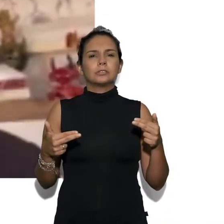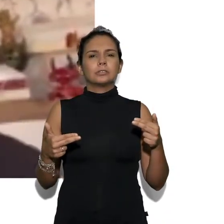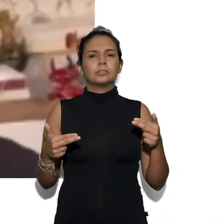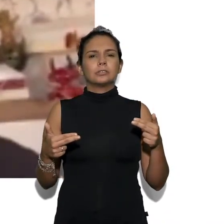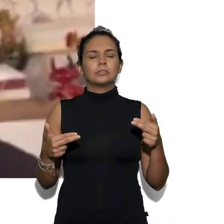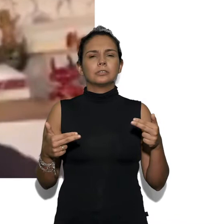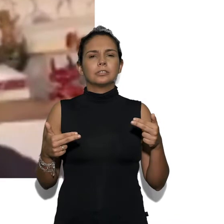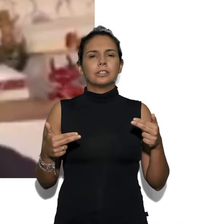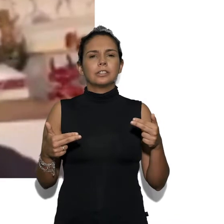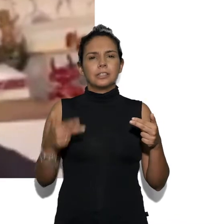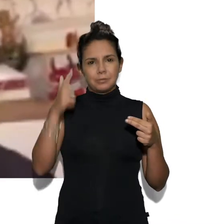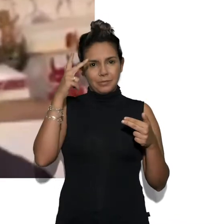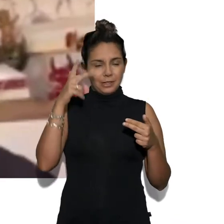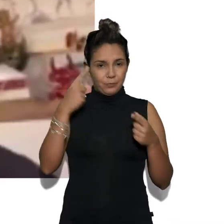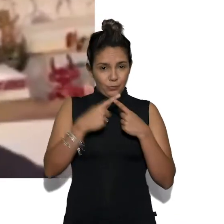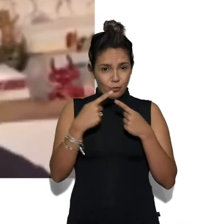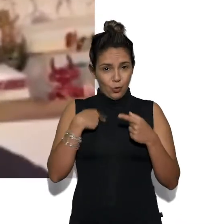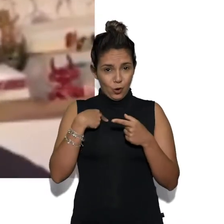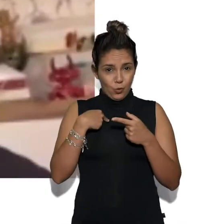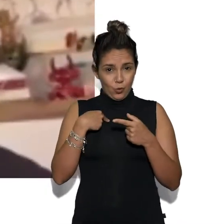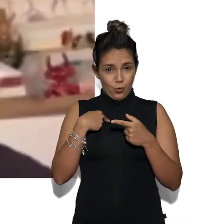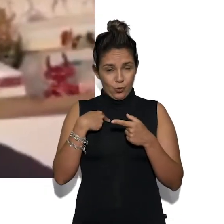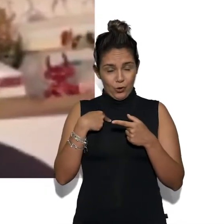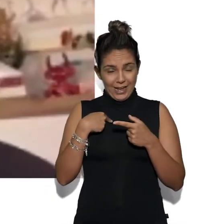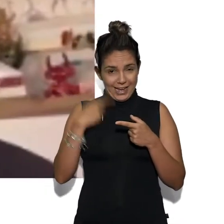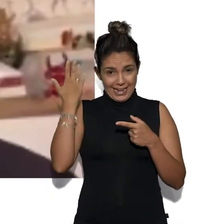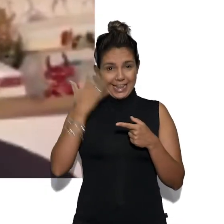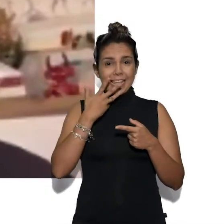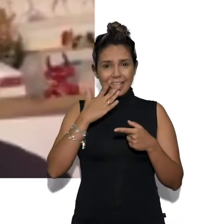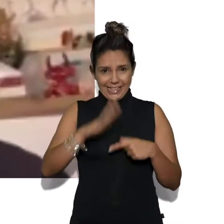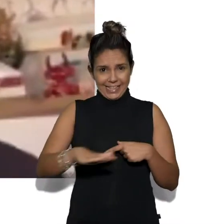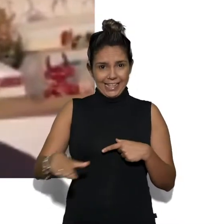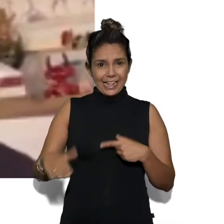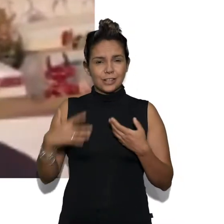que quis ser quando menino, ou seja, quando menino e eu